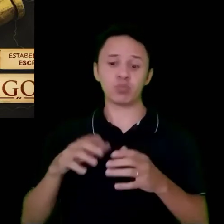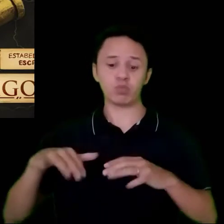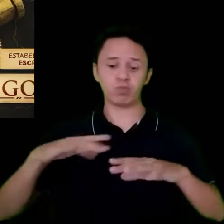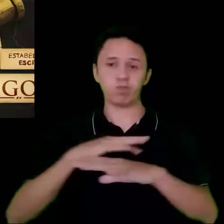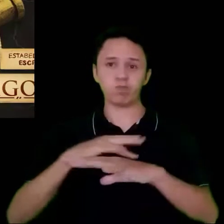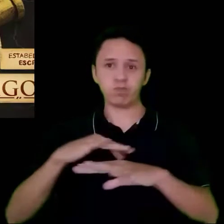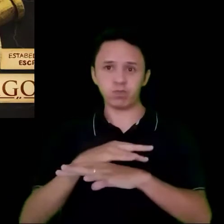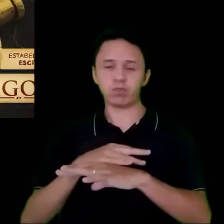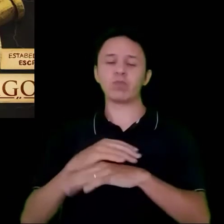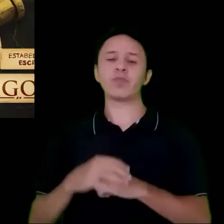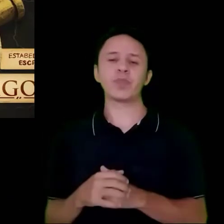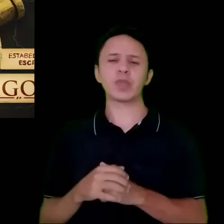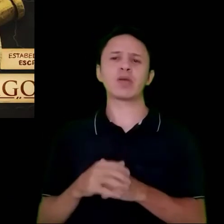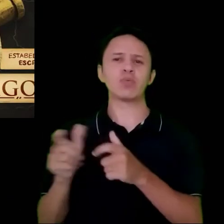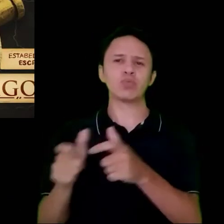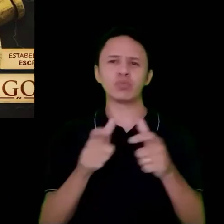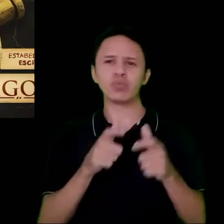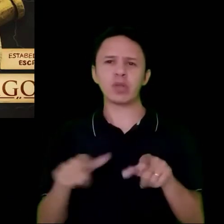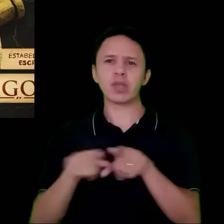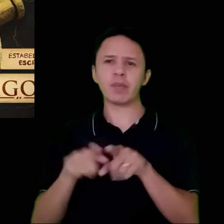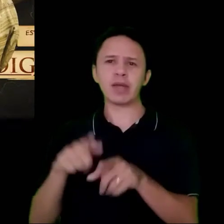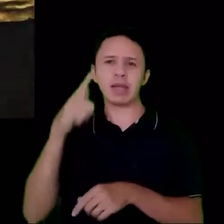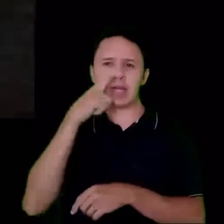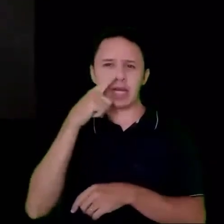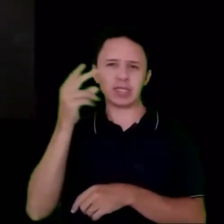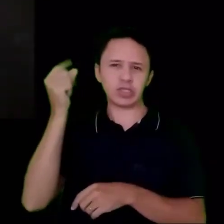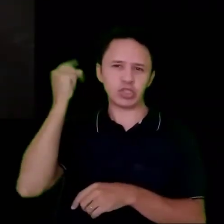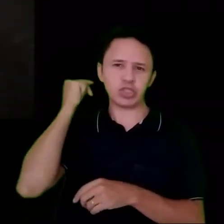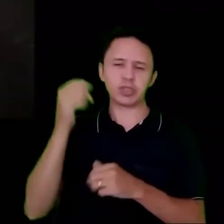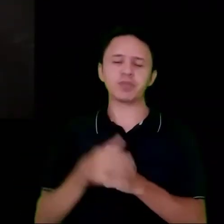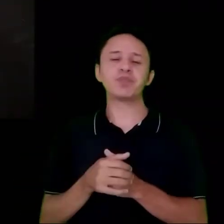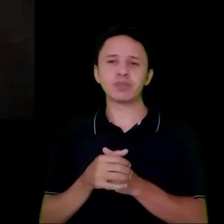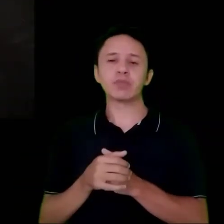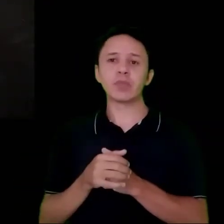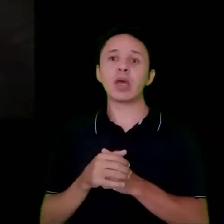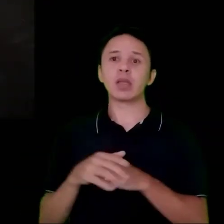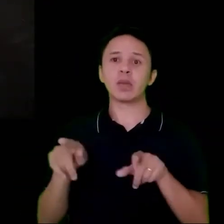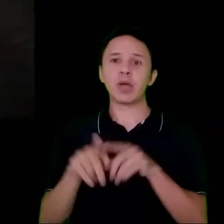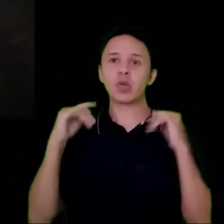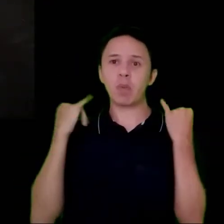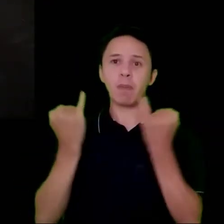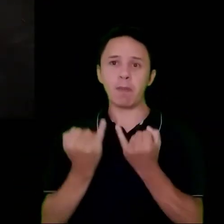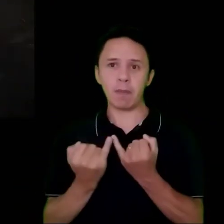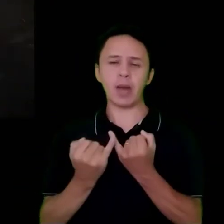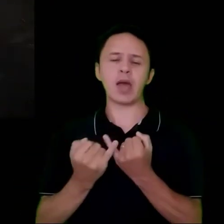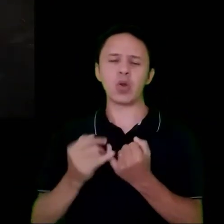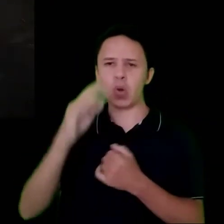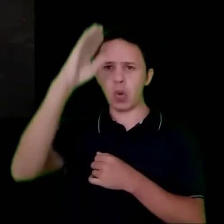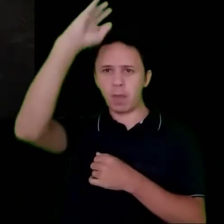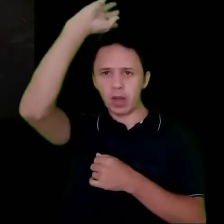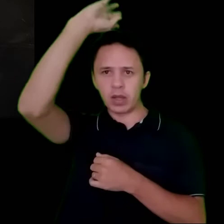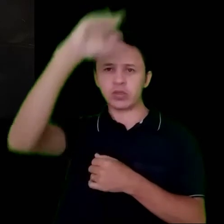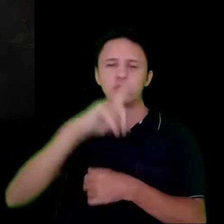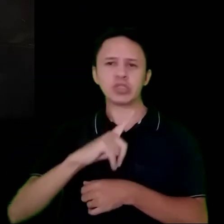religiões, em diferentes regiões e períodos de tempo, como na Grécia Antiga. No Império Romano, a escravidão estava presente nas mesmas